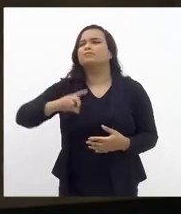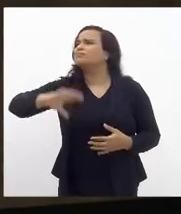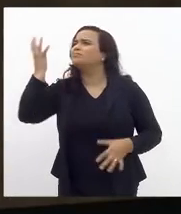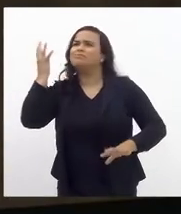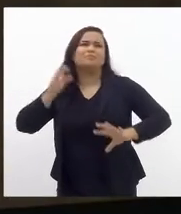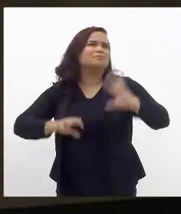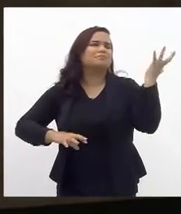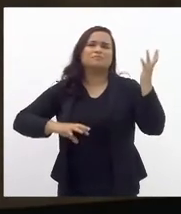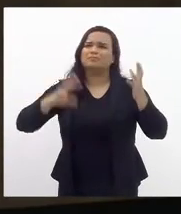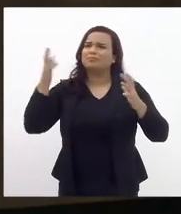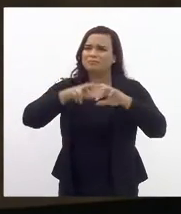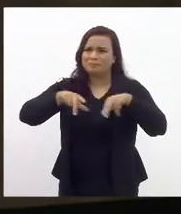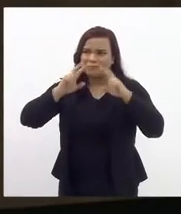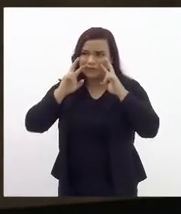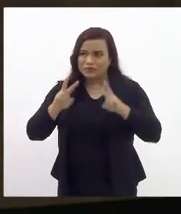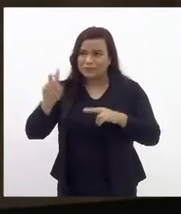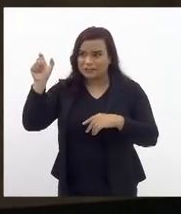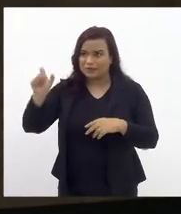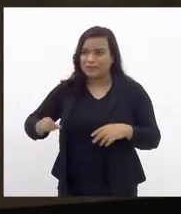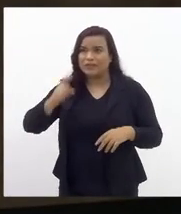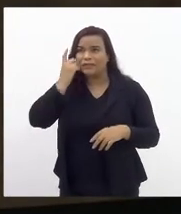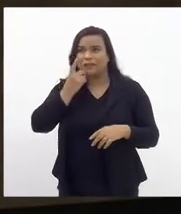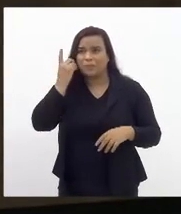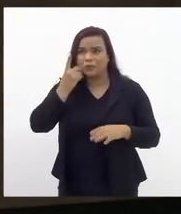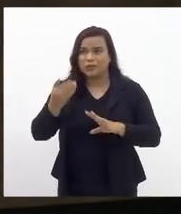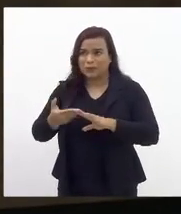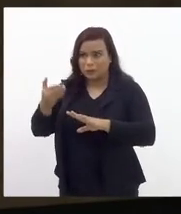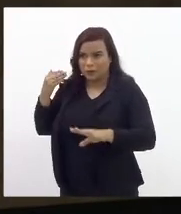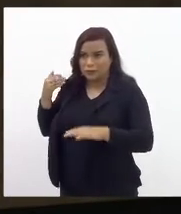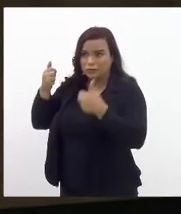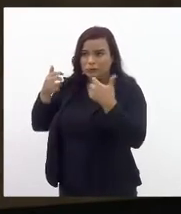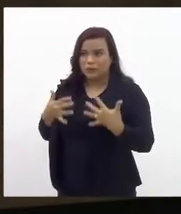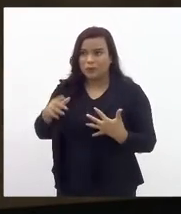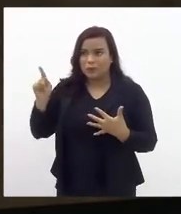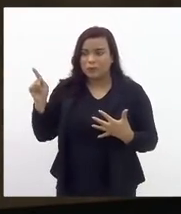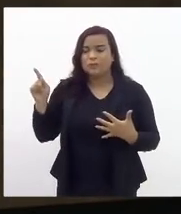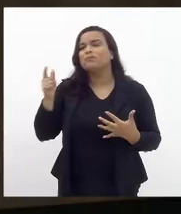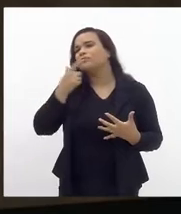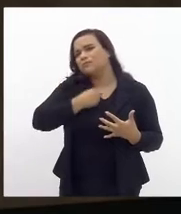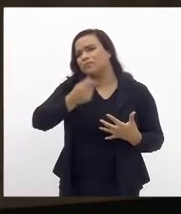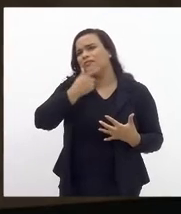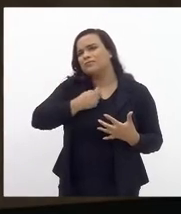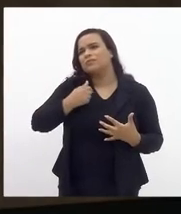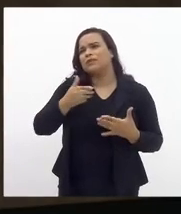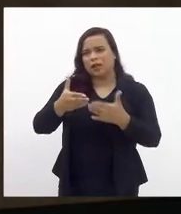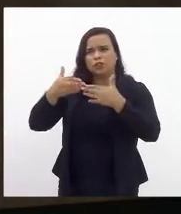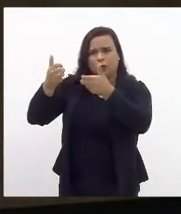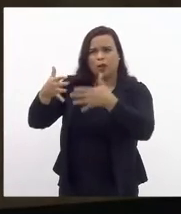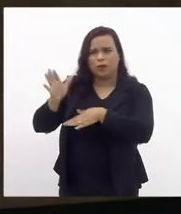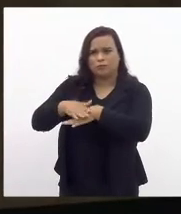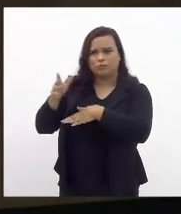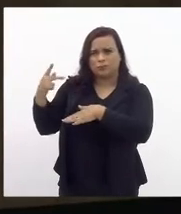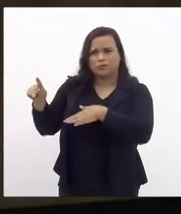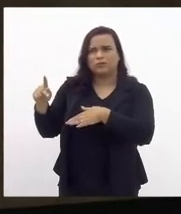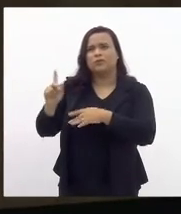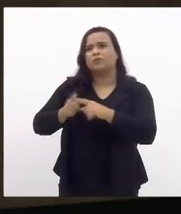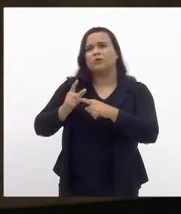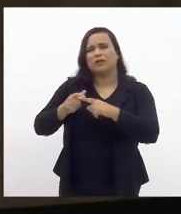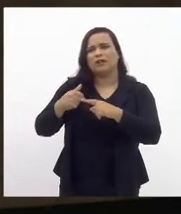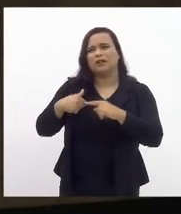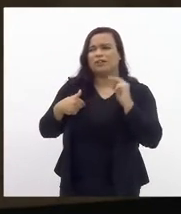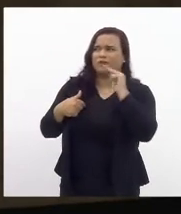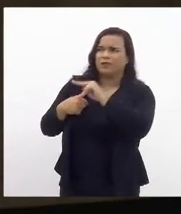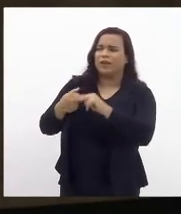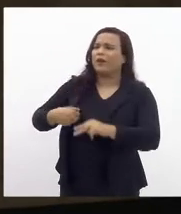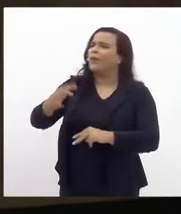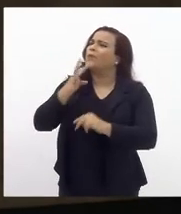ouvi do deputado que antecedeu a deputada Rejane aqui na questão de ordem, porque conheço há muito